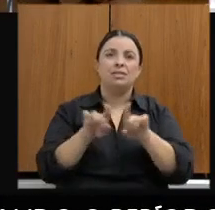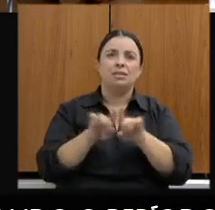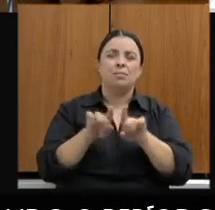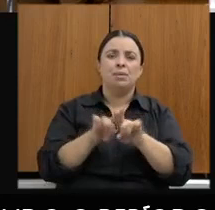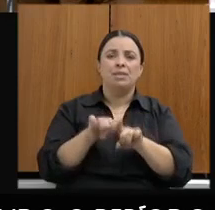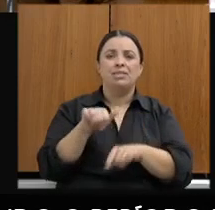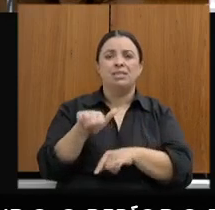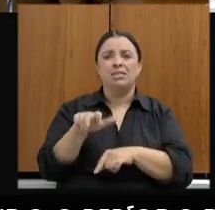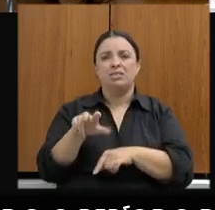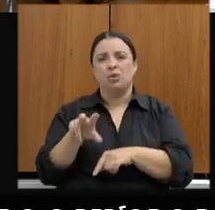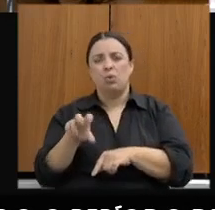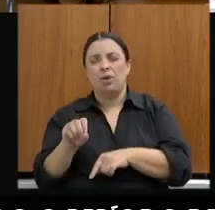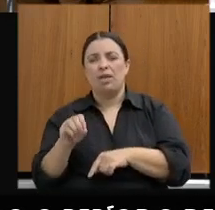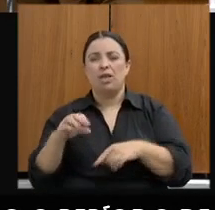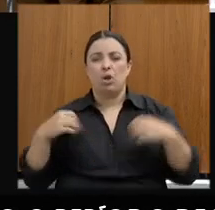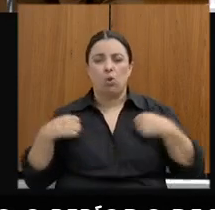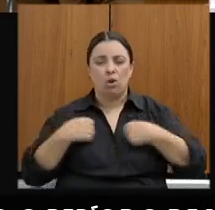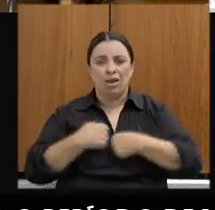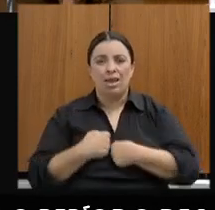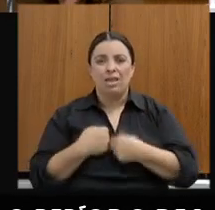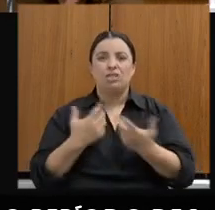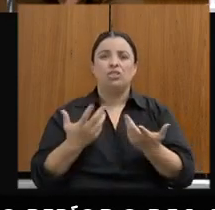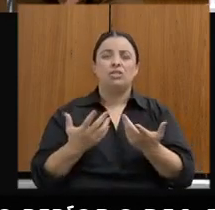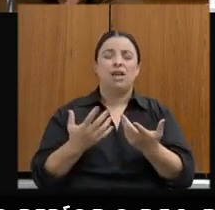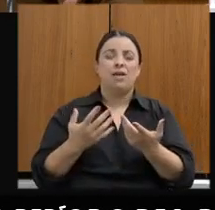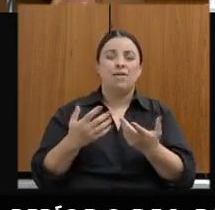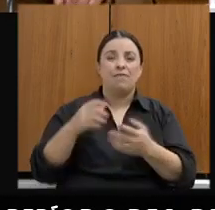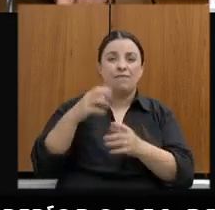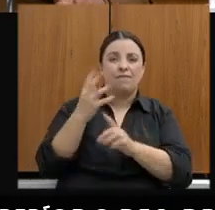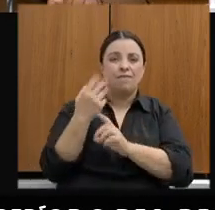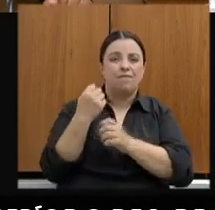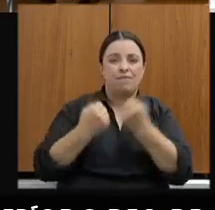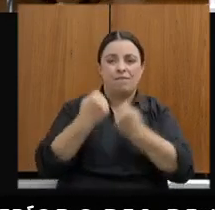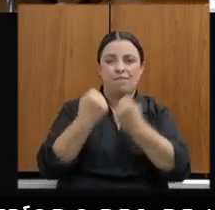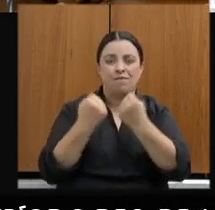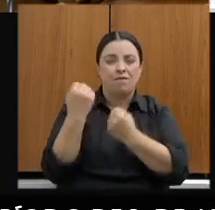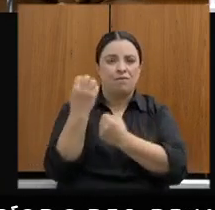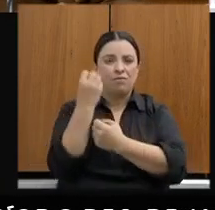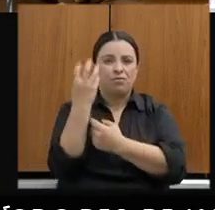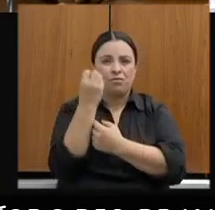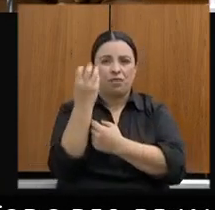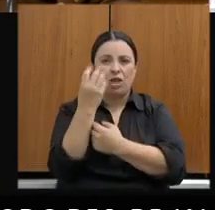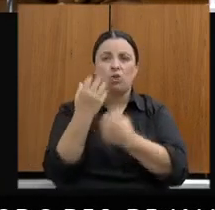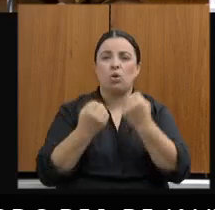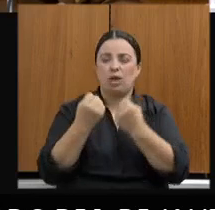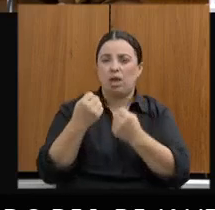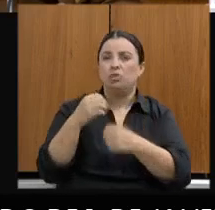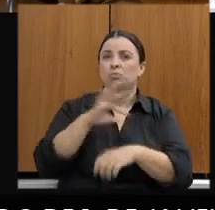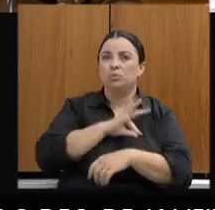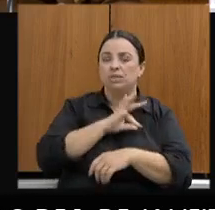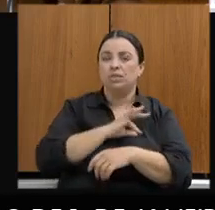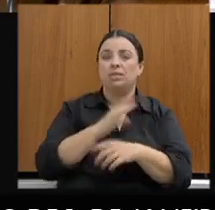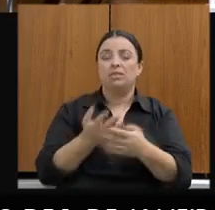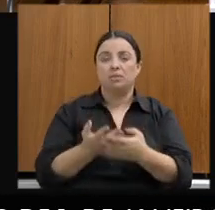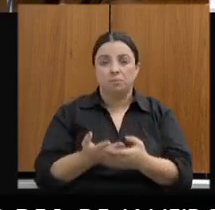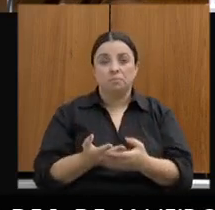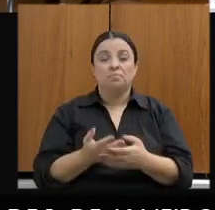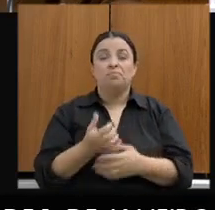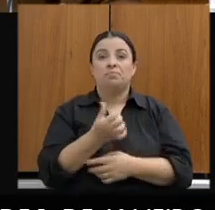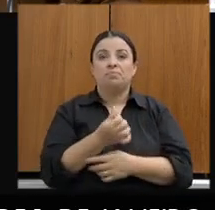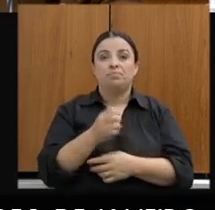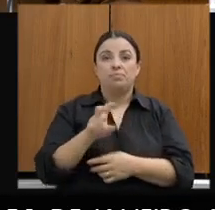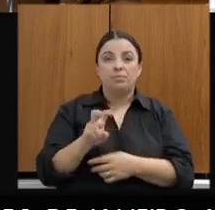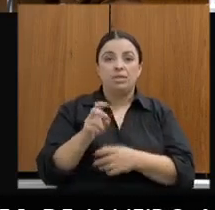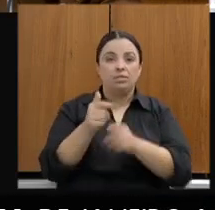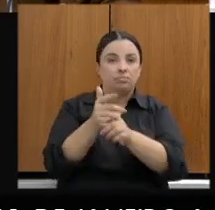né com as viaturas 142 viatura Surf 4 por 4 fortalecer também as nossas Patrulhas Rurais do interior 65